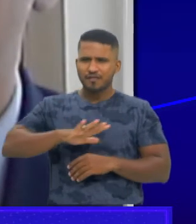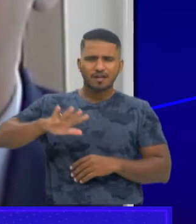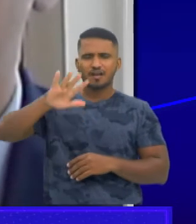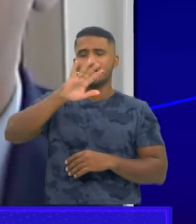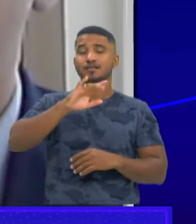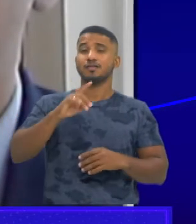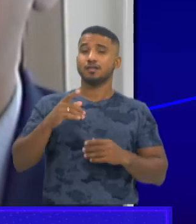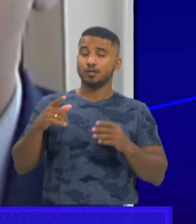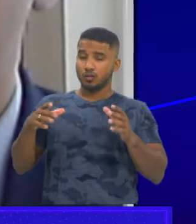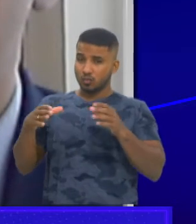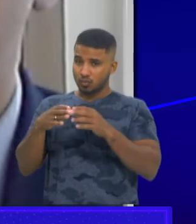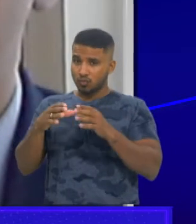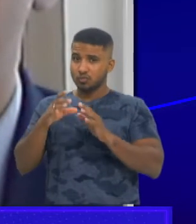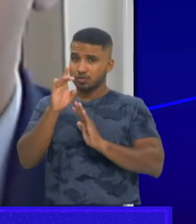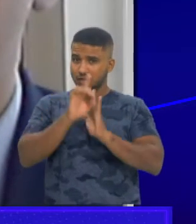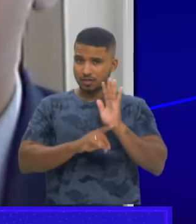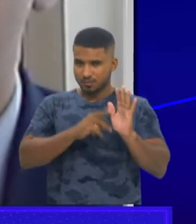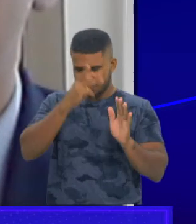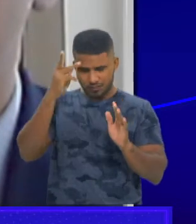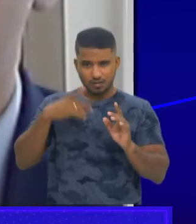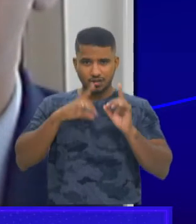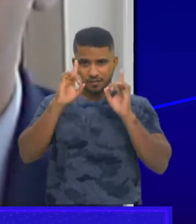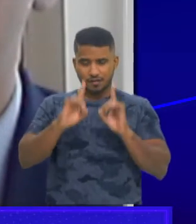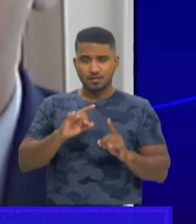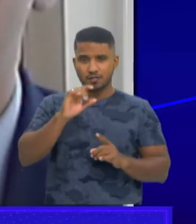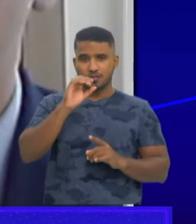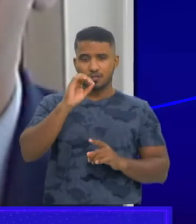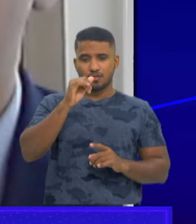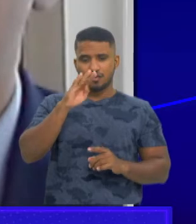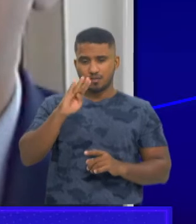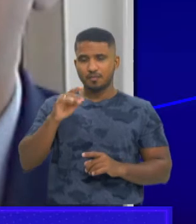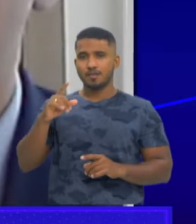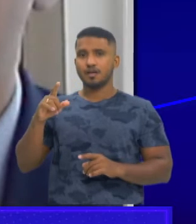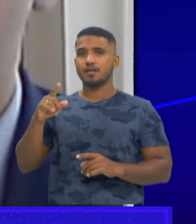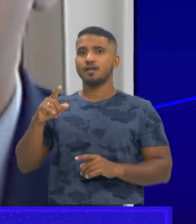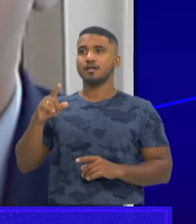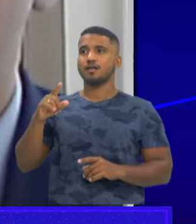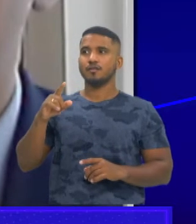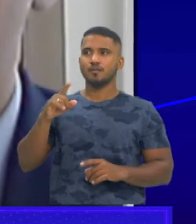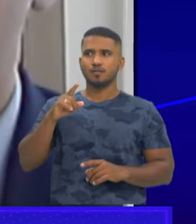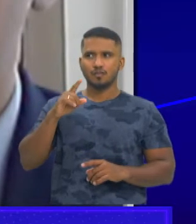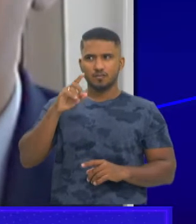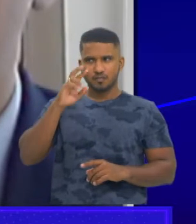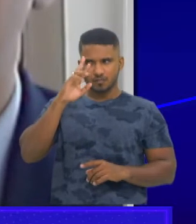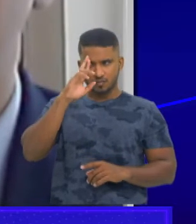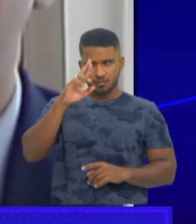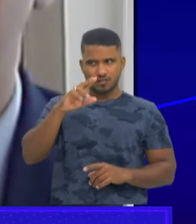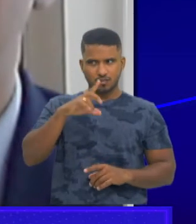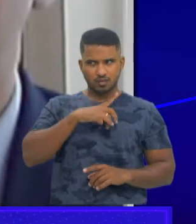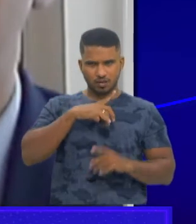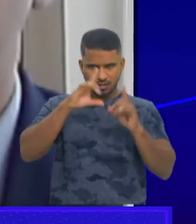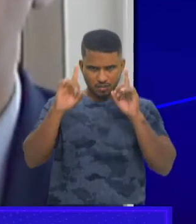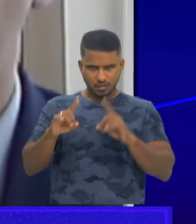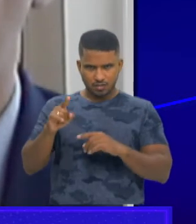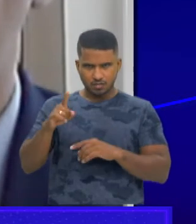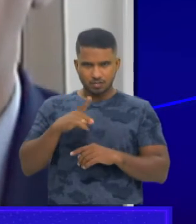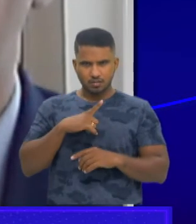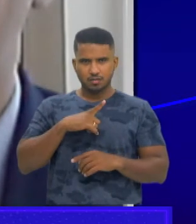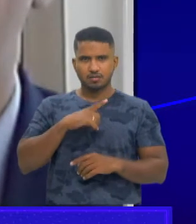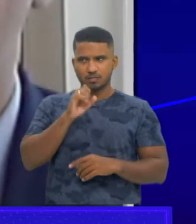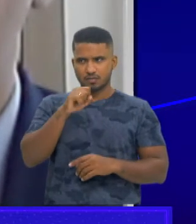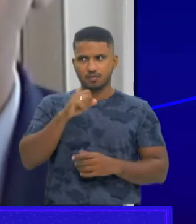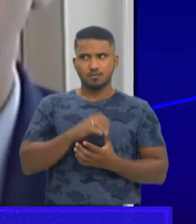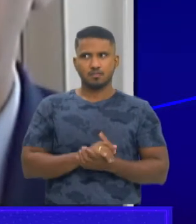ampliada para vários campos, né? Na própria Comissão de Direito das Pessoas com Deficiência, na OAB, nós temos. O senhor tem uma